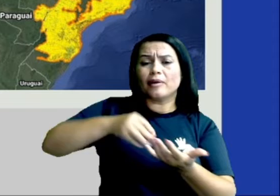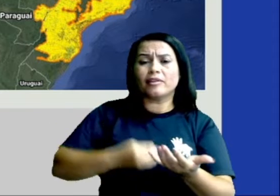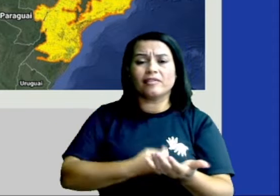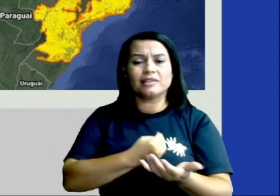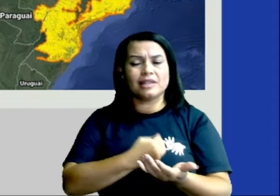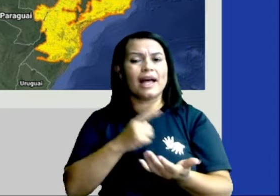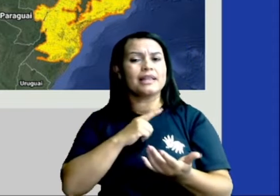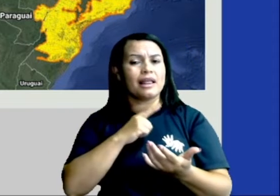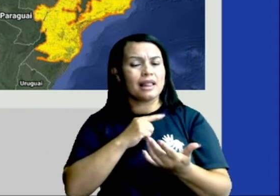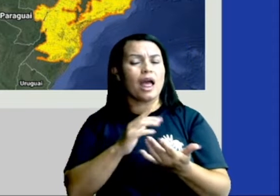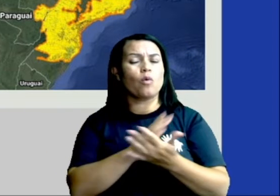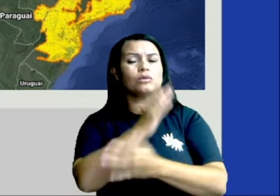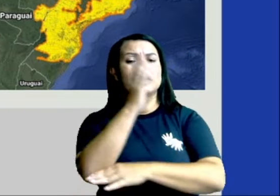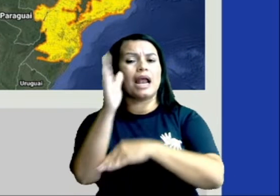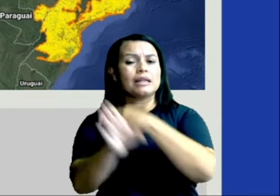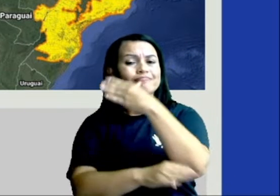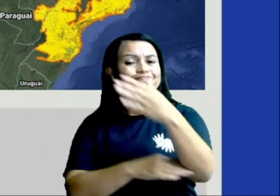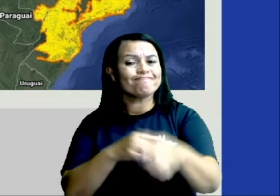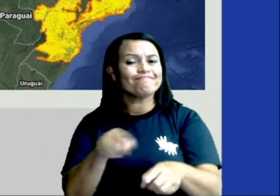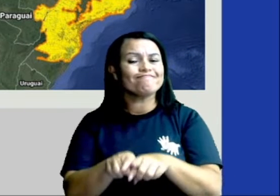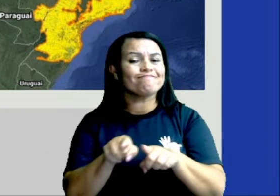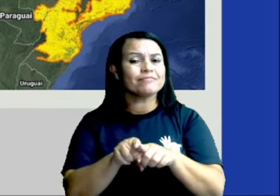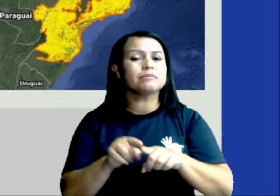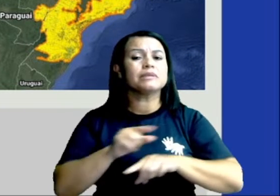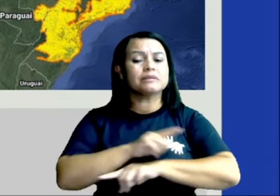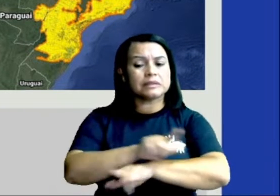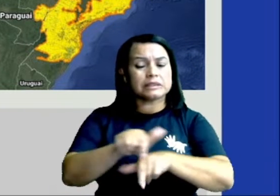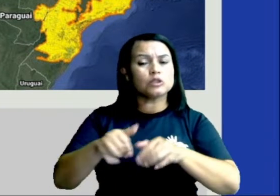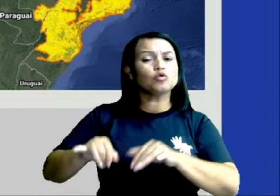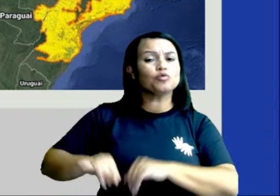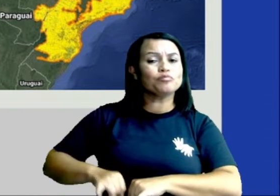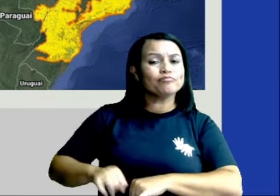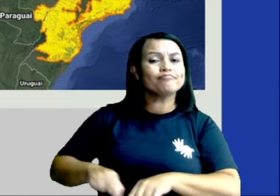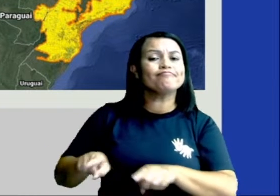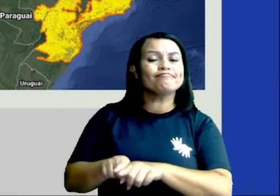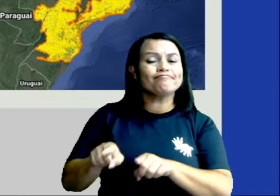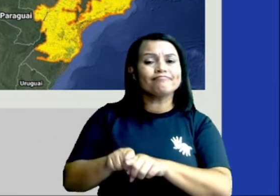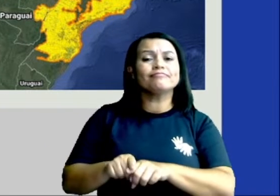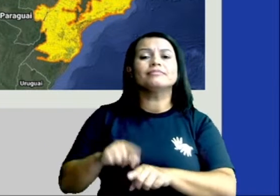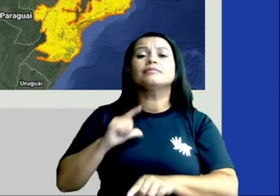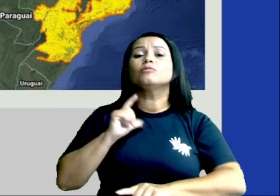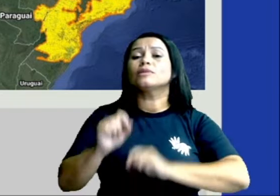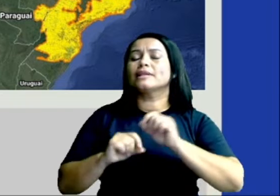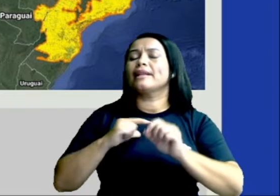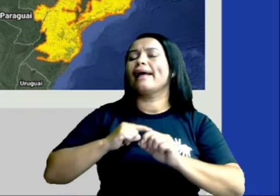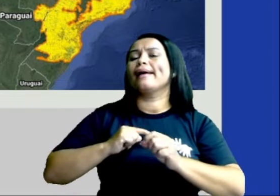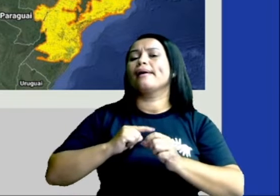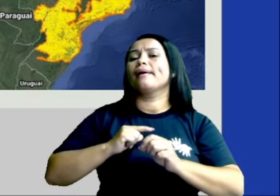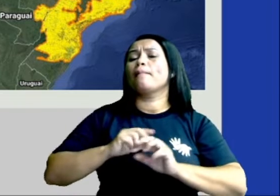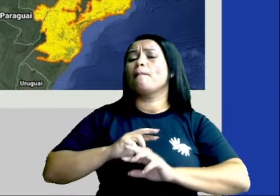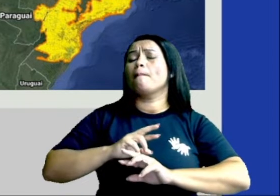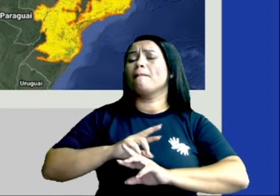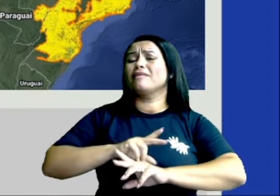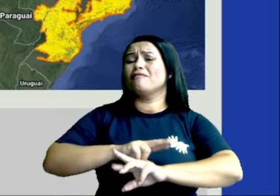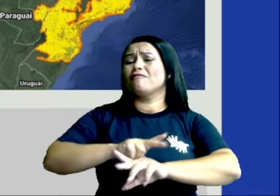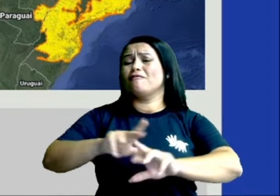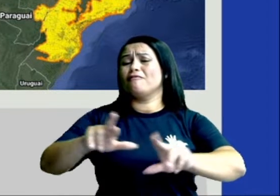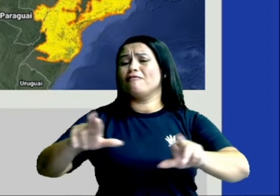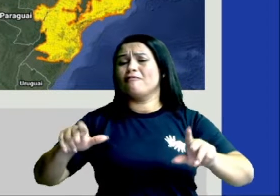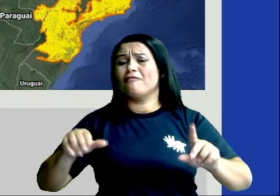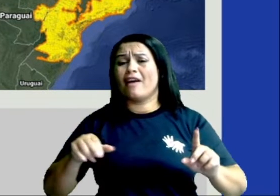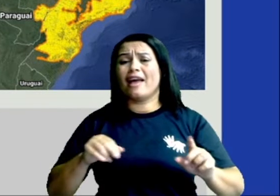desmatamento que essa floresta vem sofrendo, né, que a Mata Atlântica vem sofrendo ao longo do tempo, a gente tem muitas espécies de